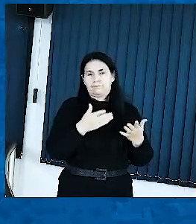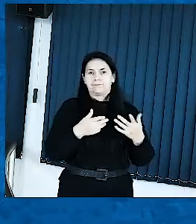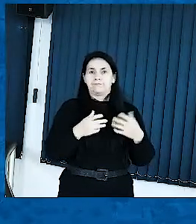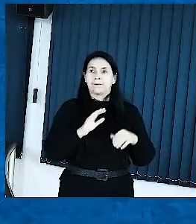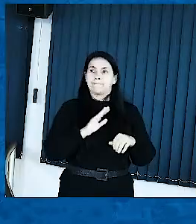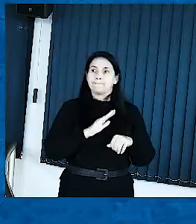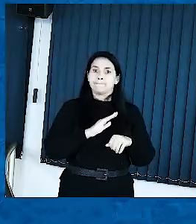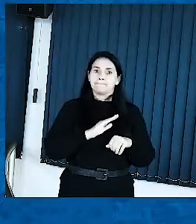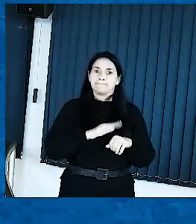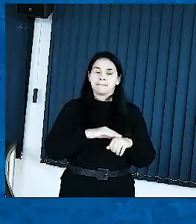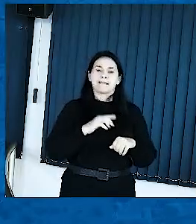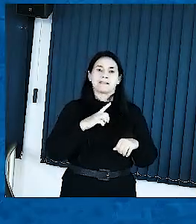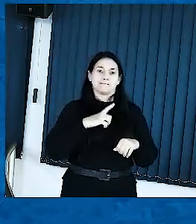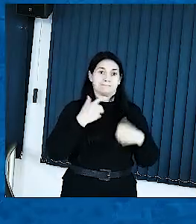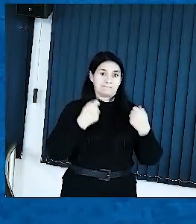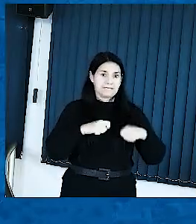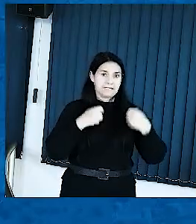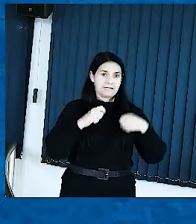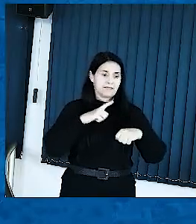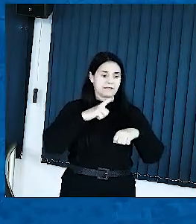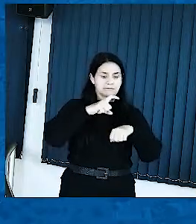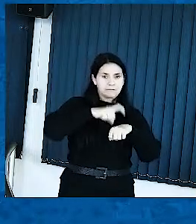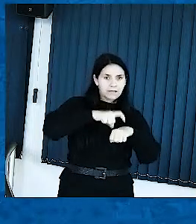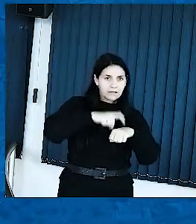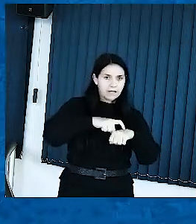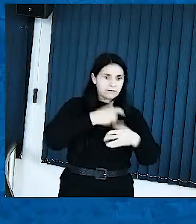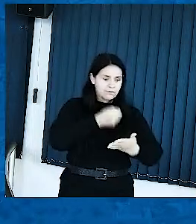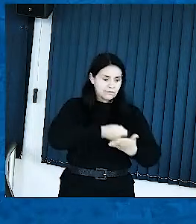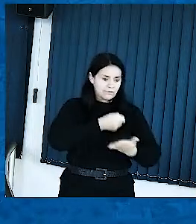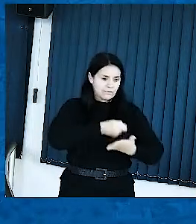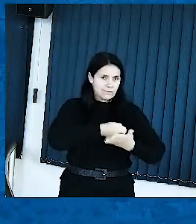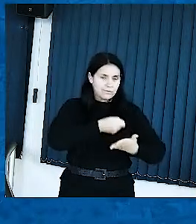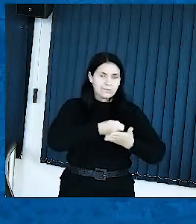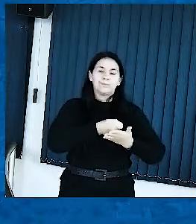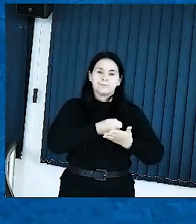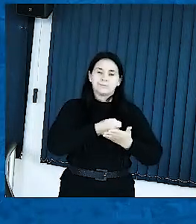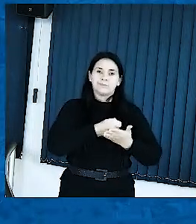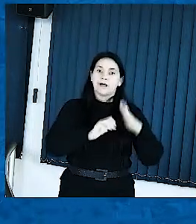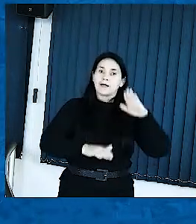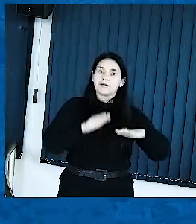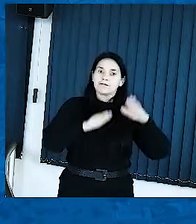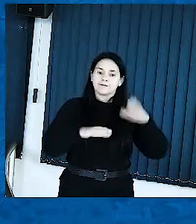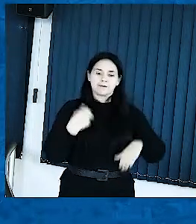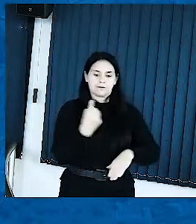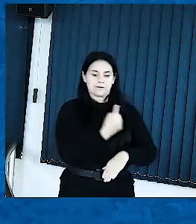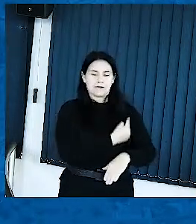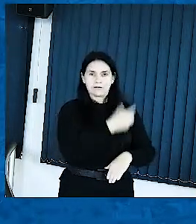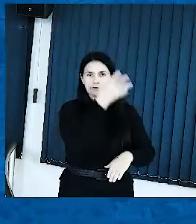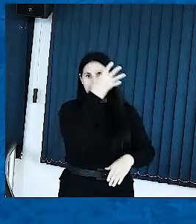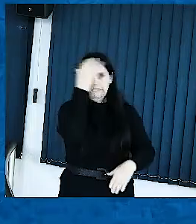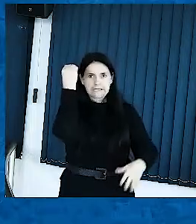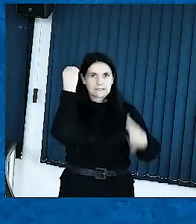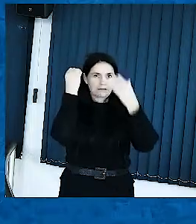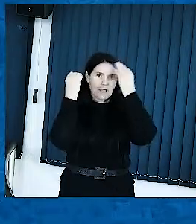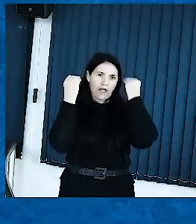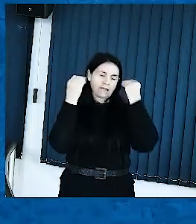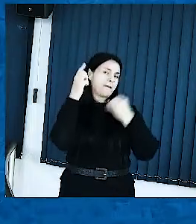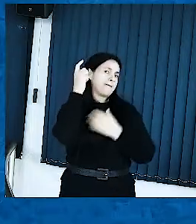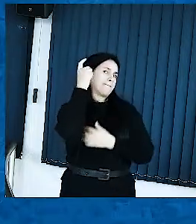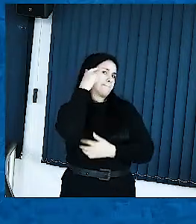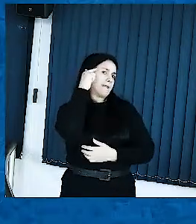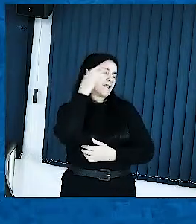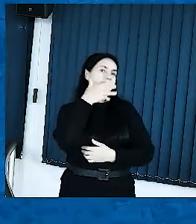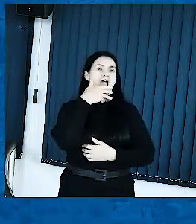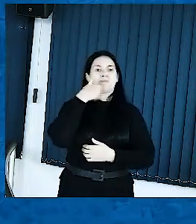isso ocupa tempo, dedicação. E às vezes a gente esquece disso. A gente acha